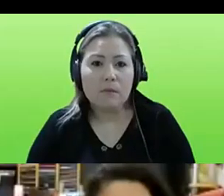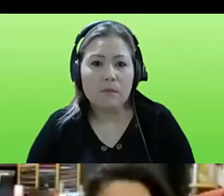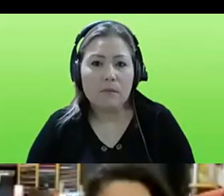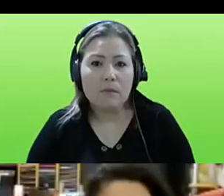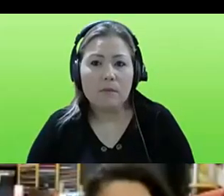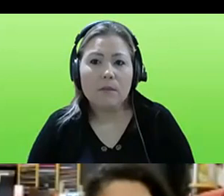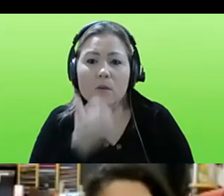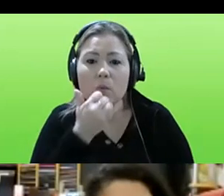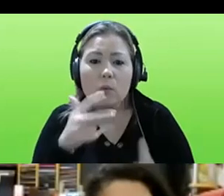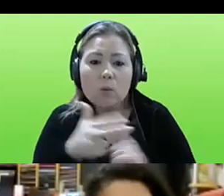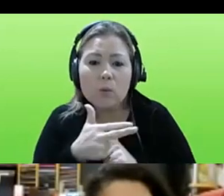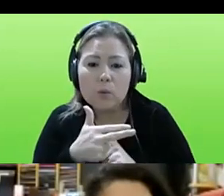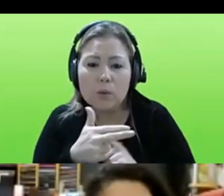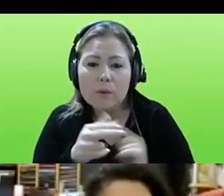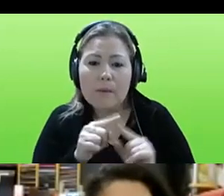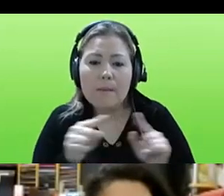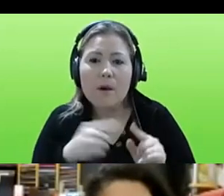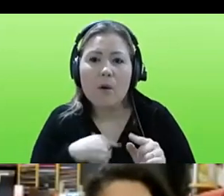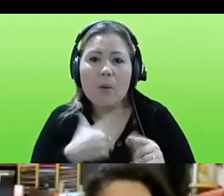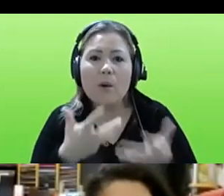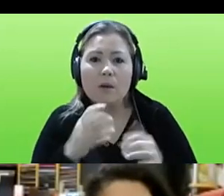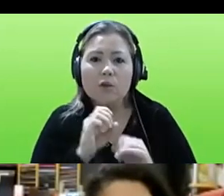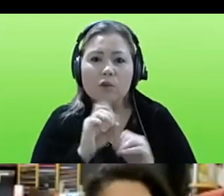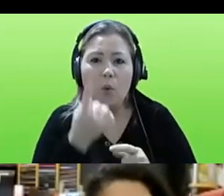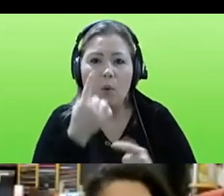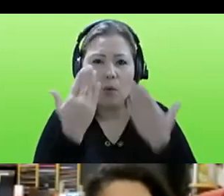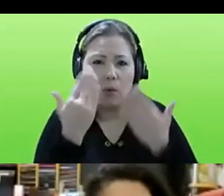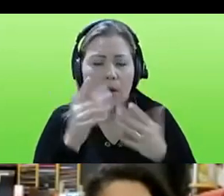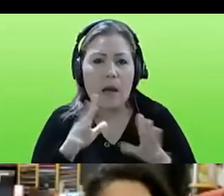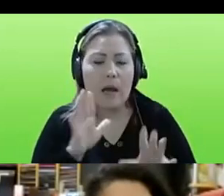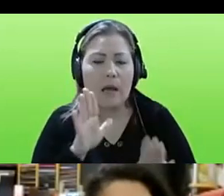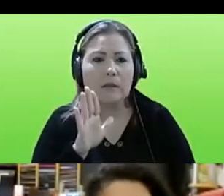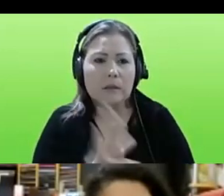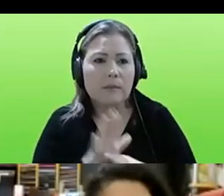Desculpe lhe interromper, mas eu queria só tirar uma dúvida. As contribuições para